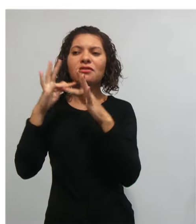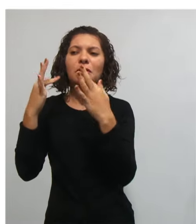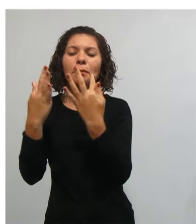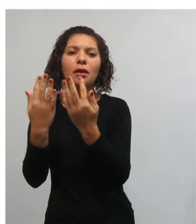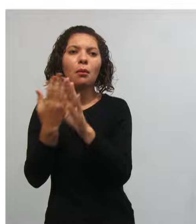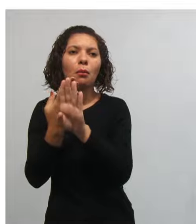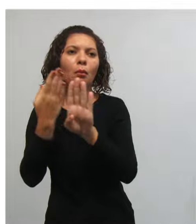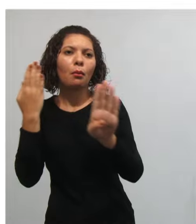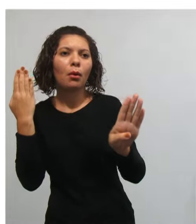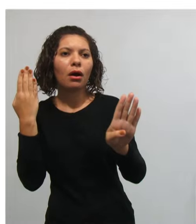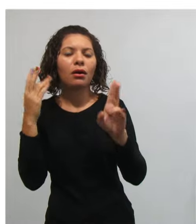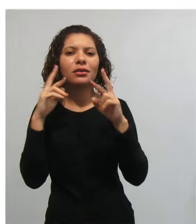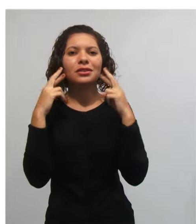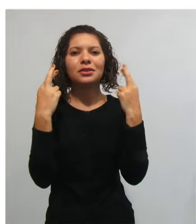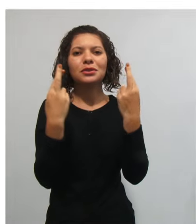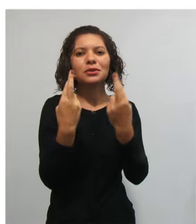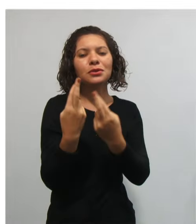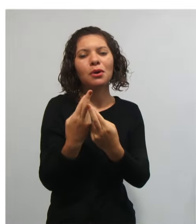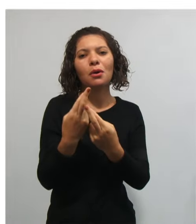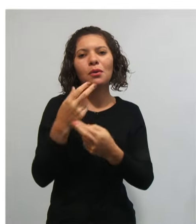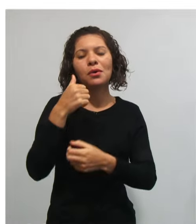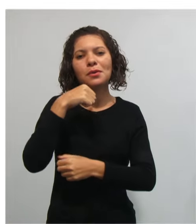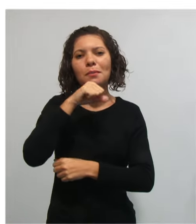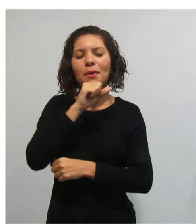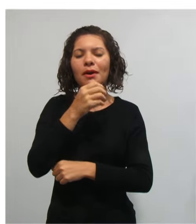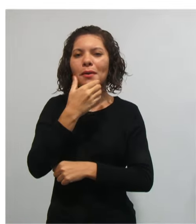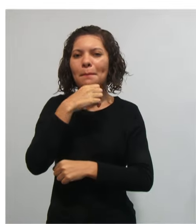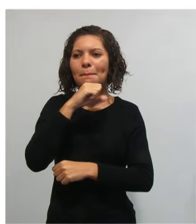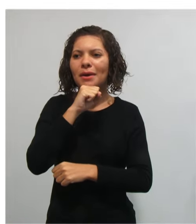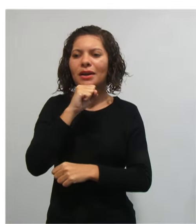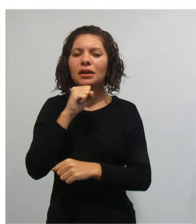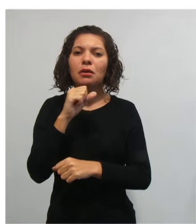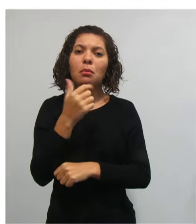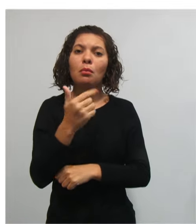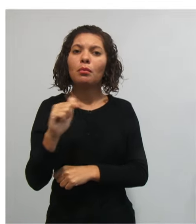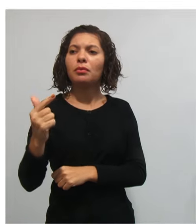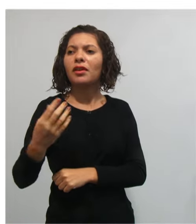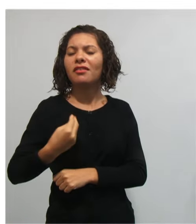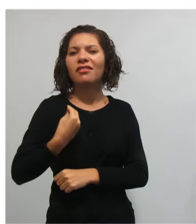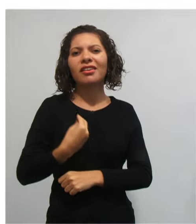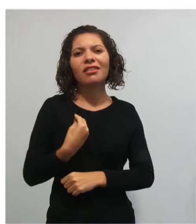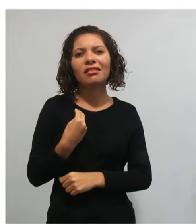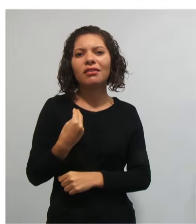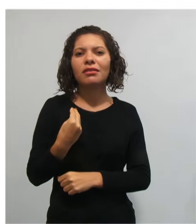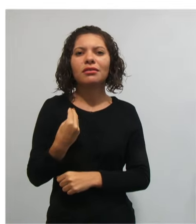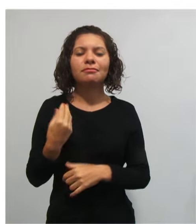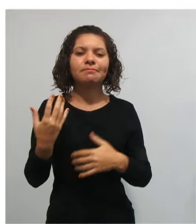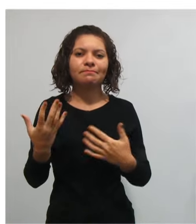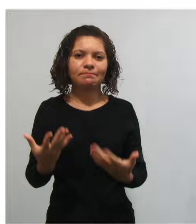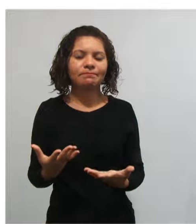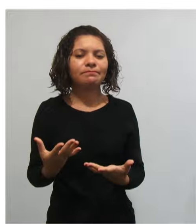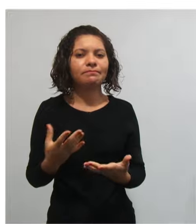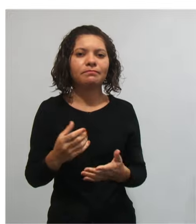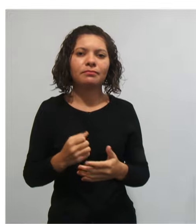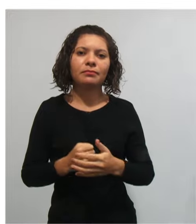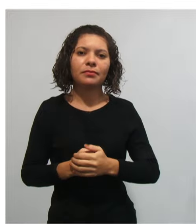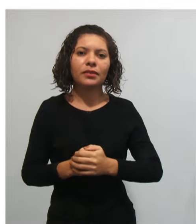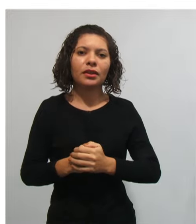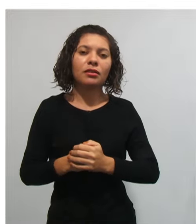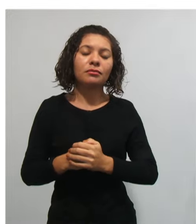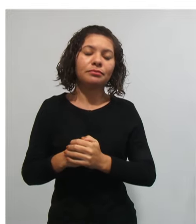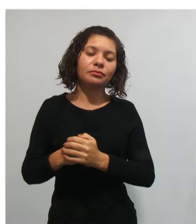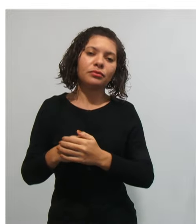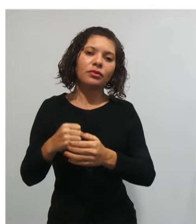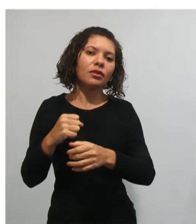quando chega no ensino médio né reunião de pais é algo que é muito difícil de acontecer e quando acontece eh o número H